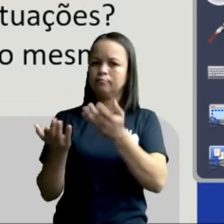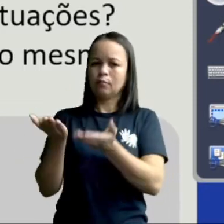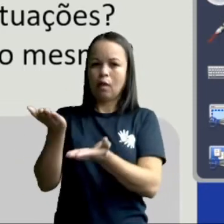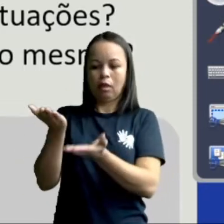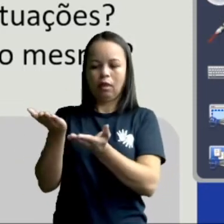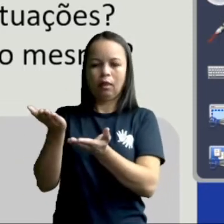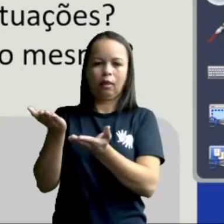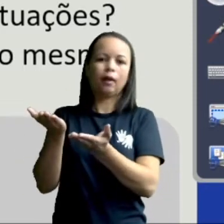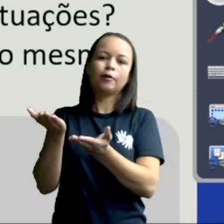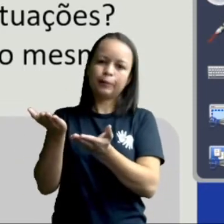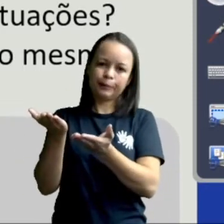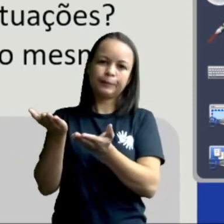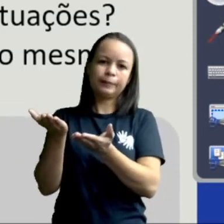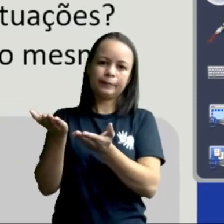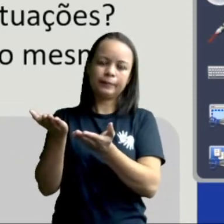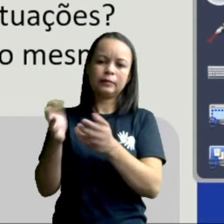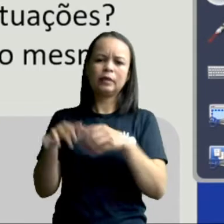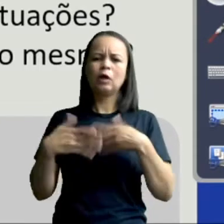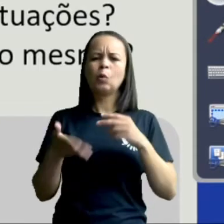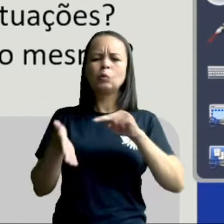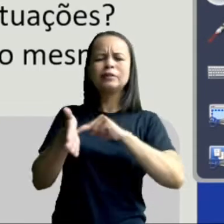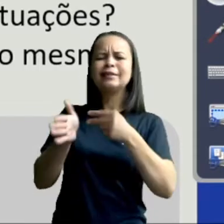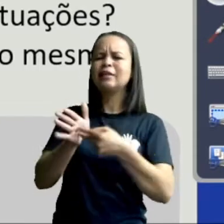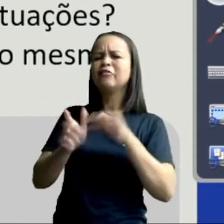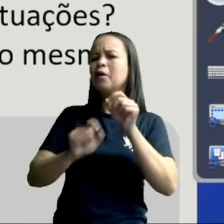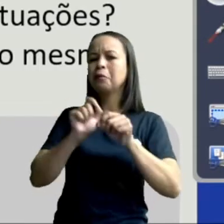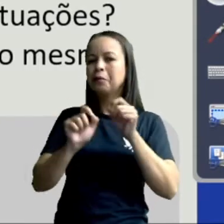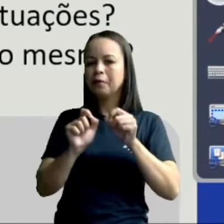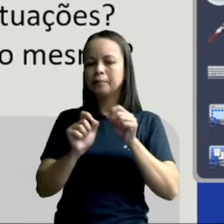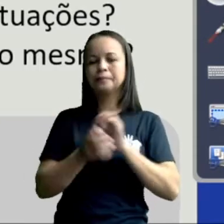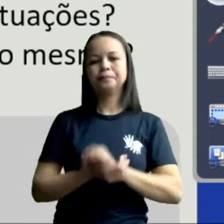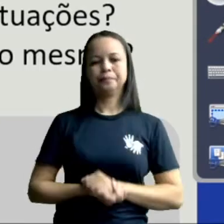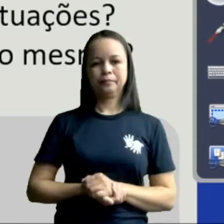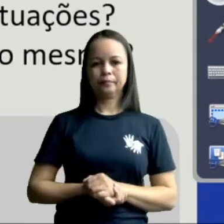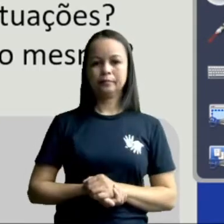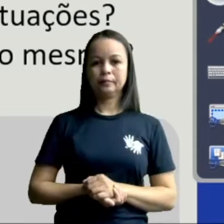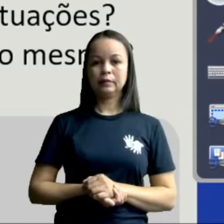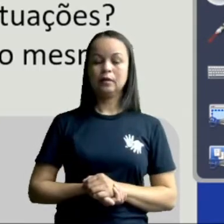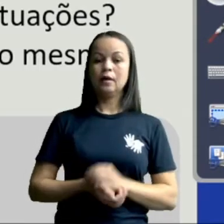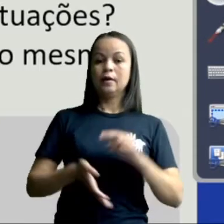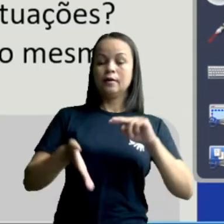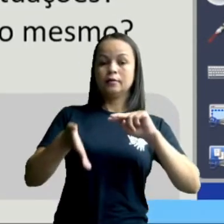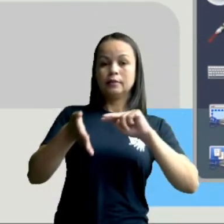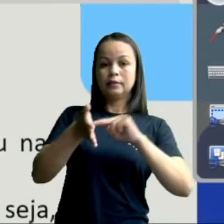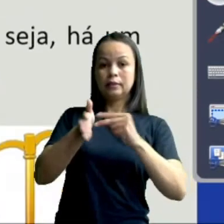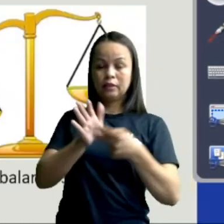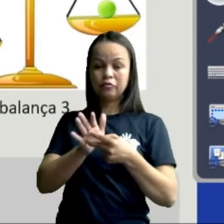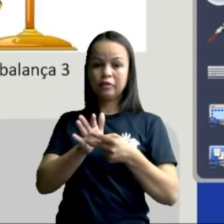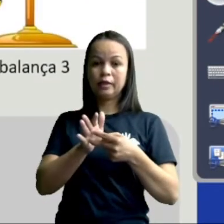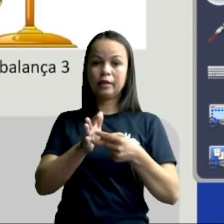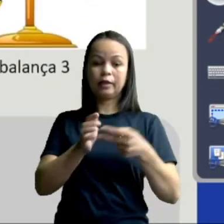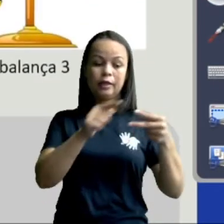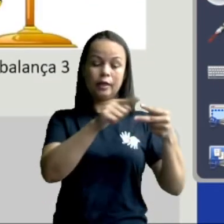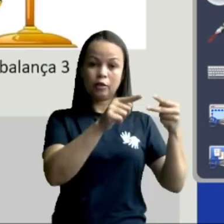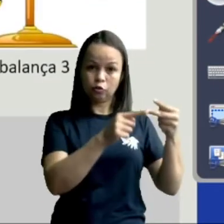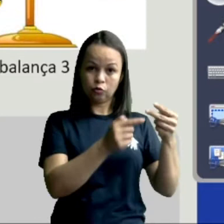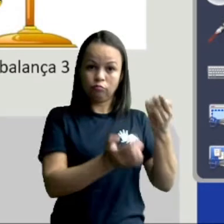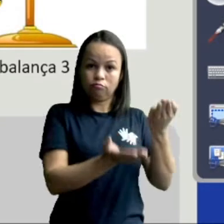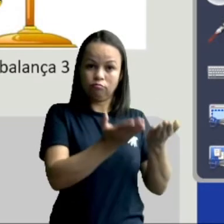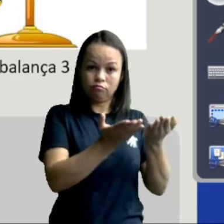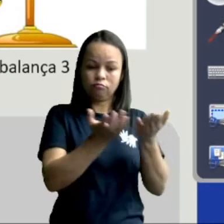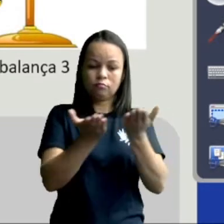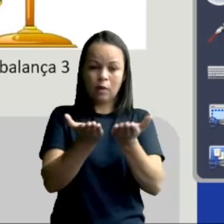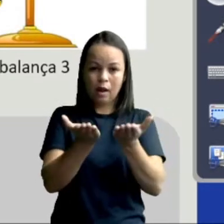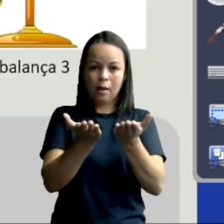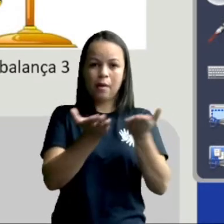mais baixo do que o outro. O que significa isso? Significa que nas 2 primeiras